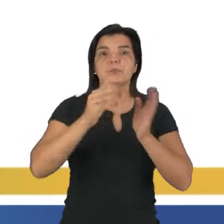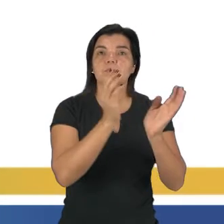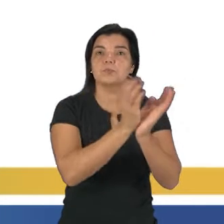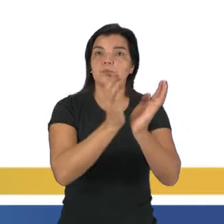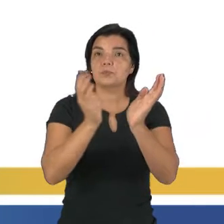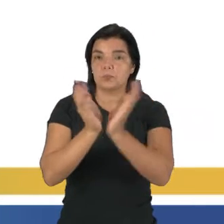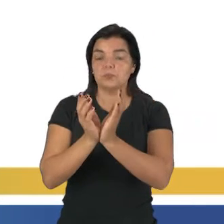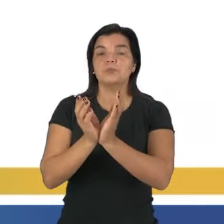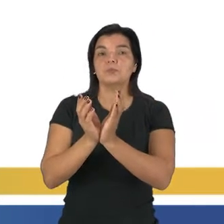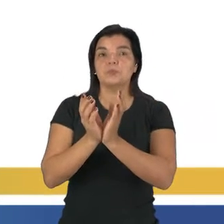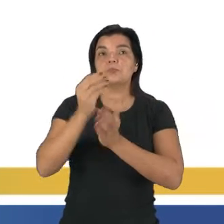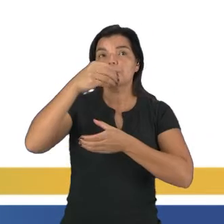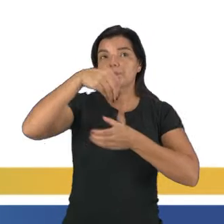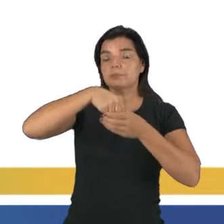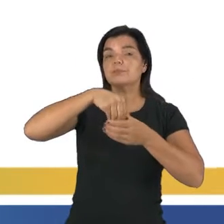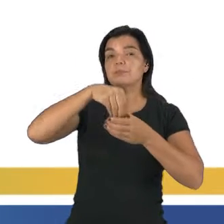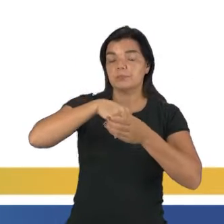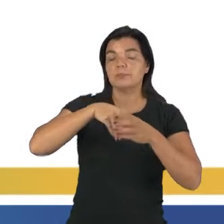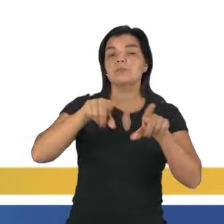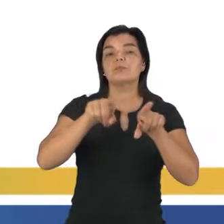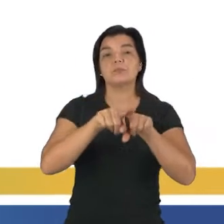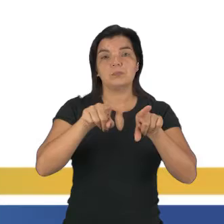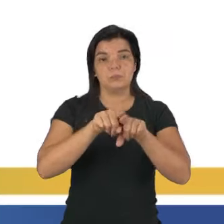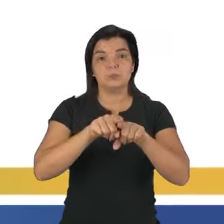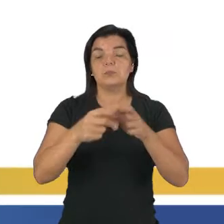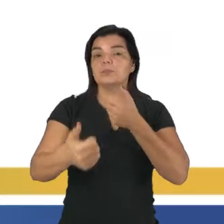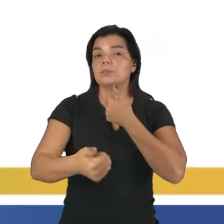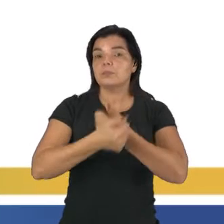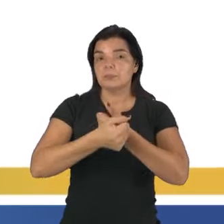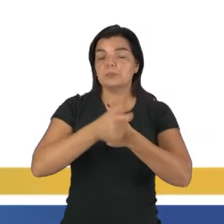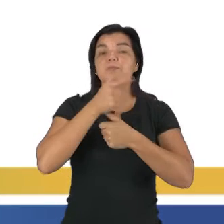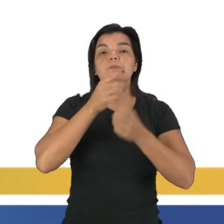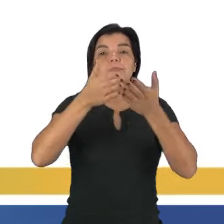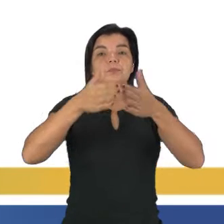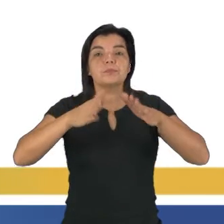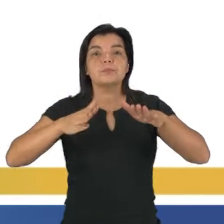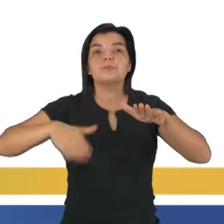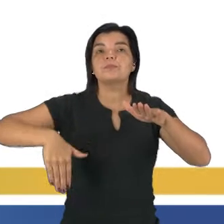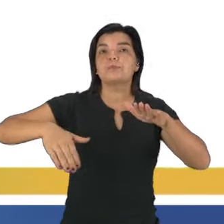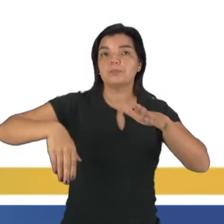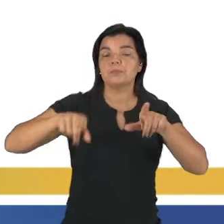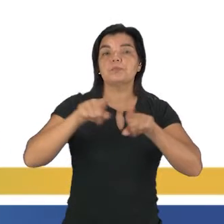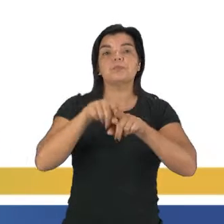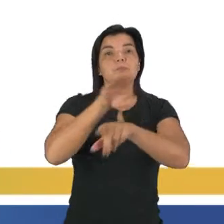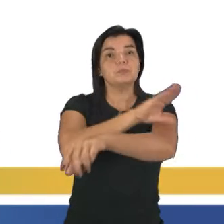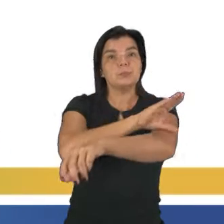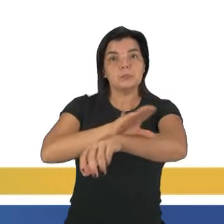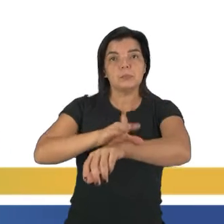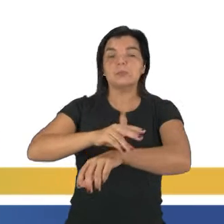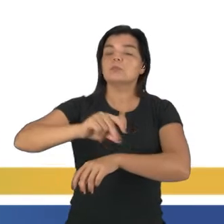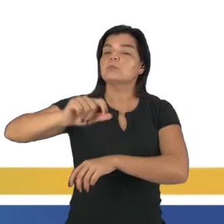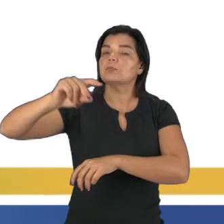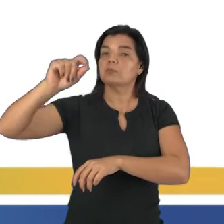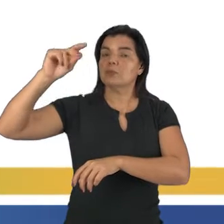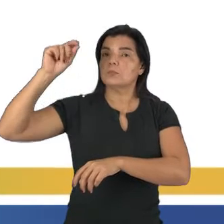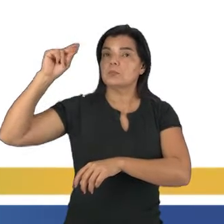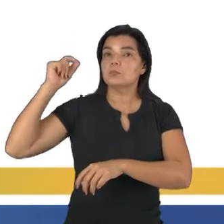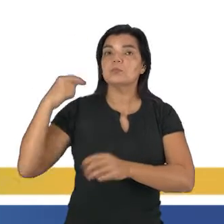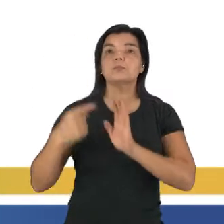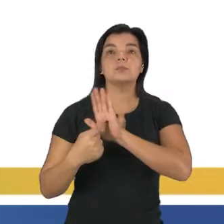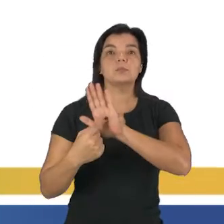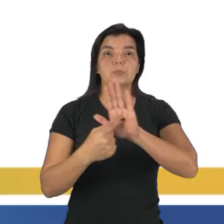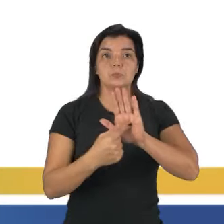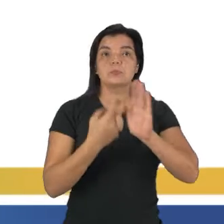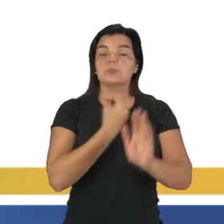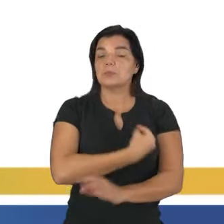várias comunidades no interior e na região litorânea. Entre essas culturas mais antigas,